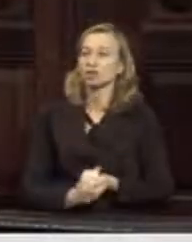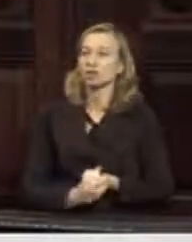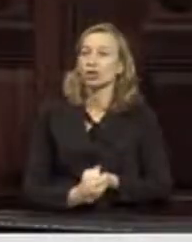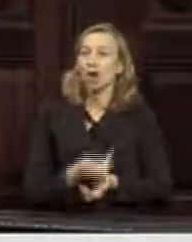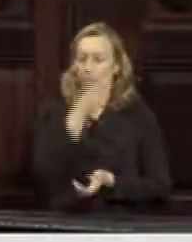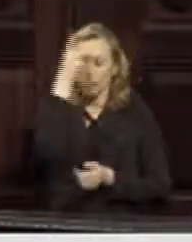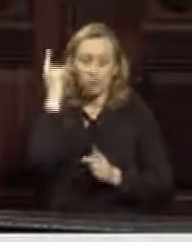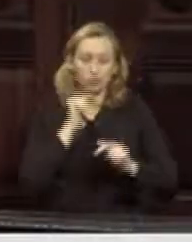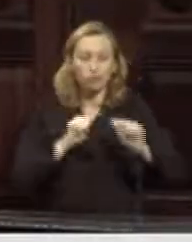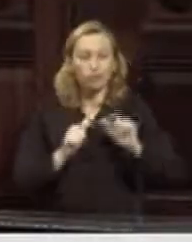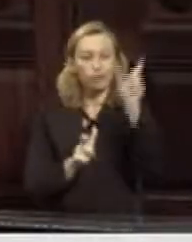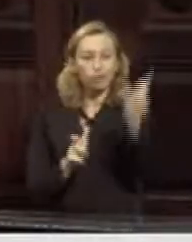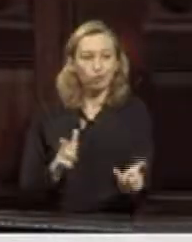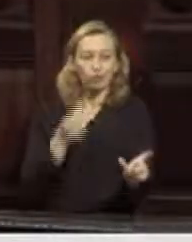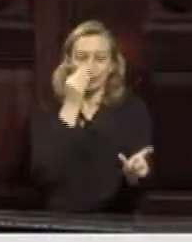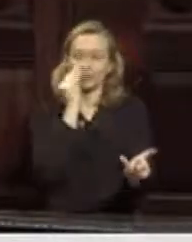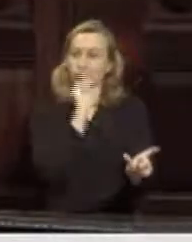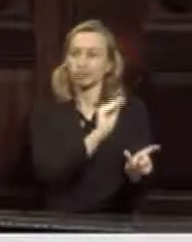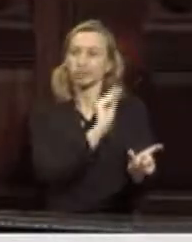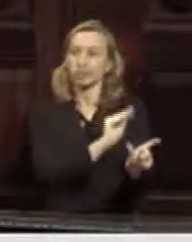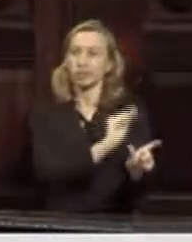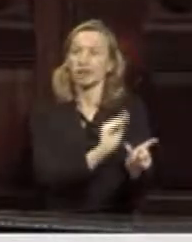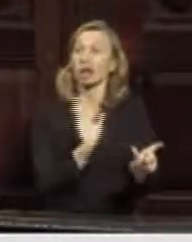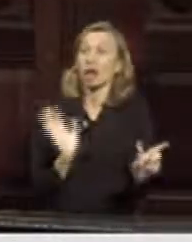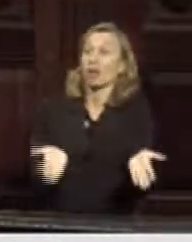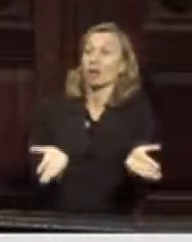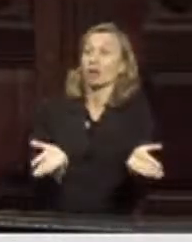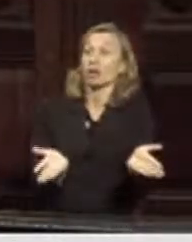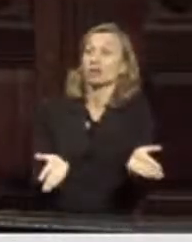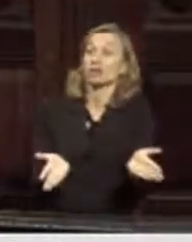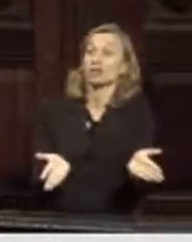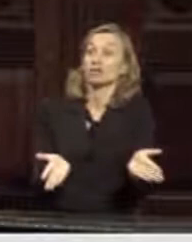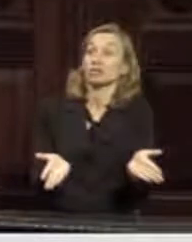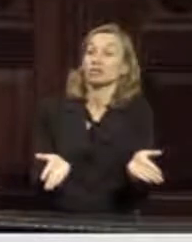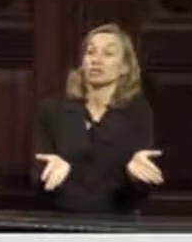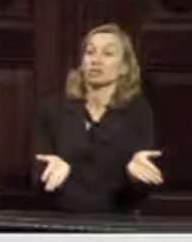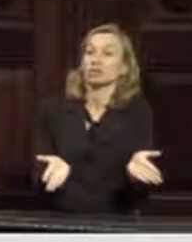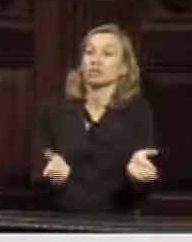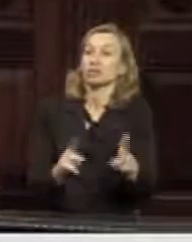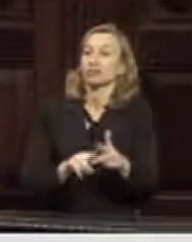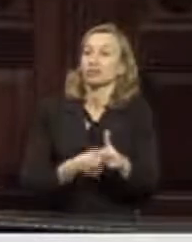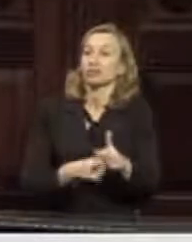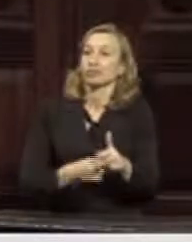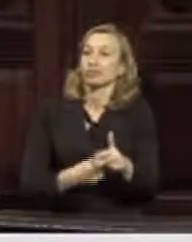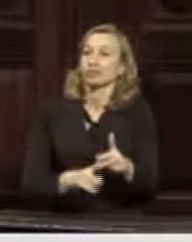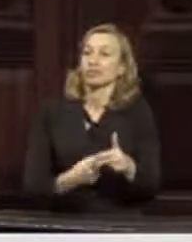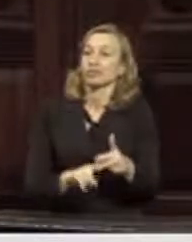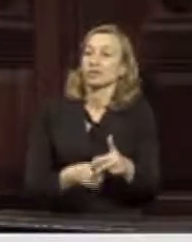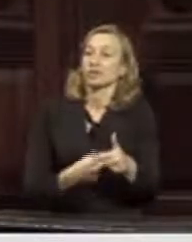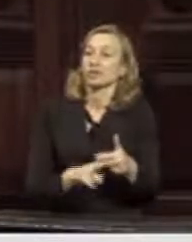descartável. Agora, então, essa maldita reforma trabalhista,